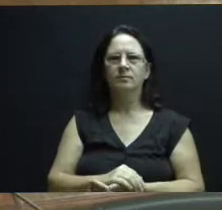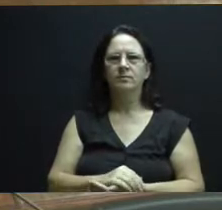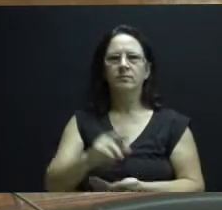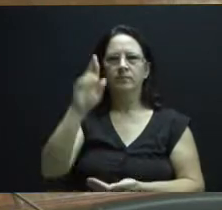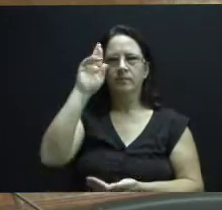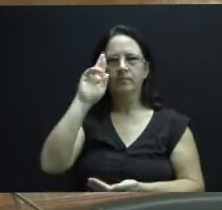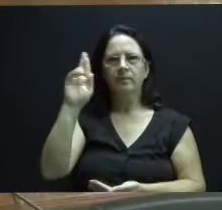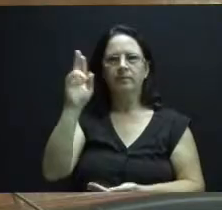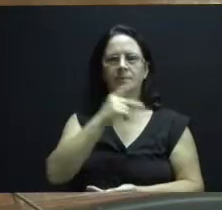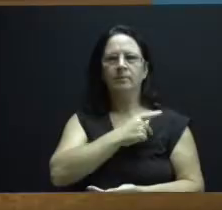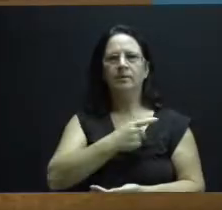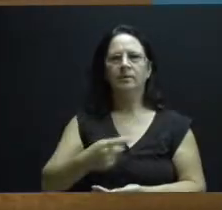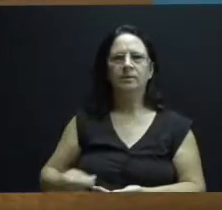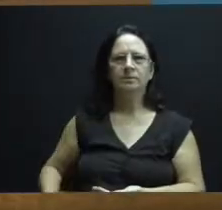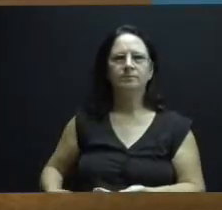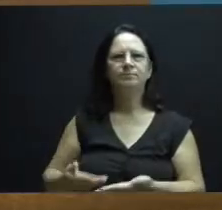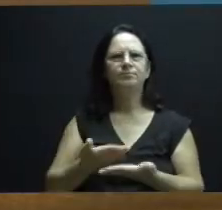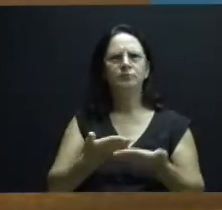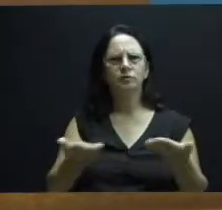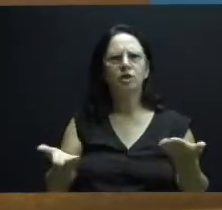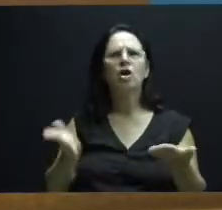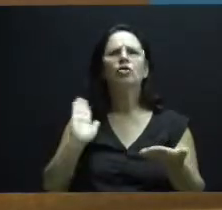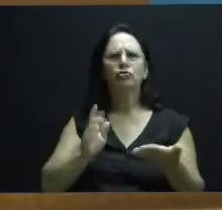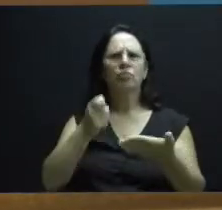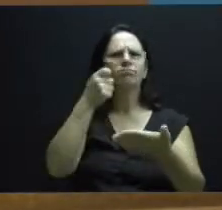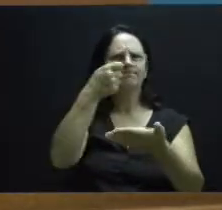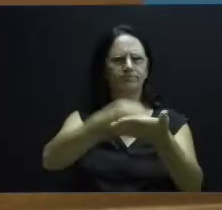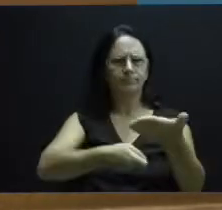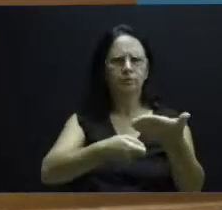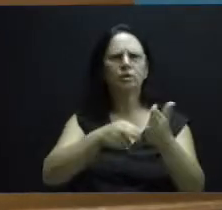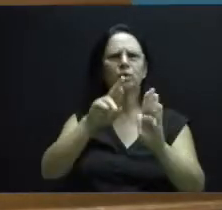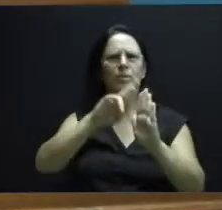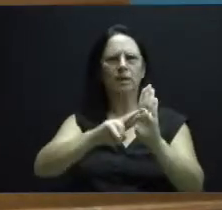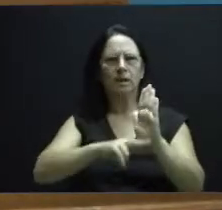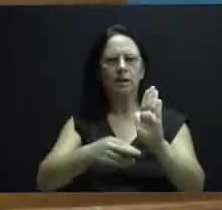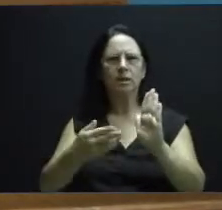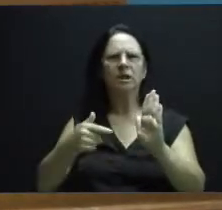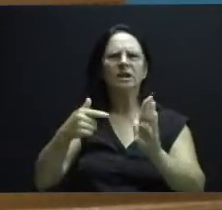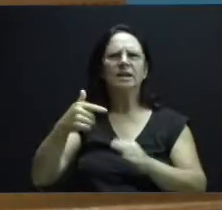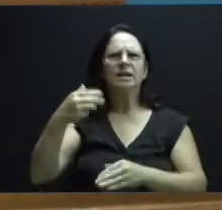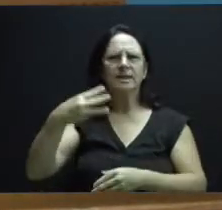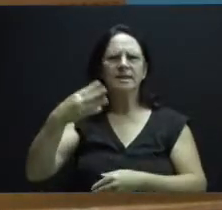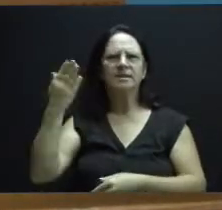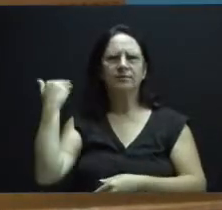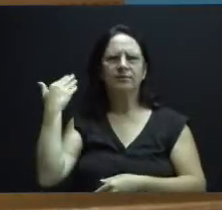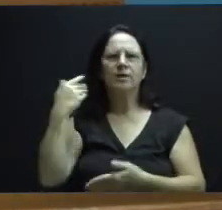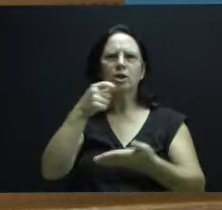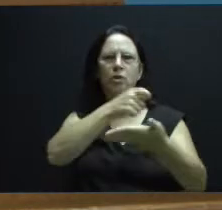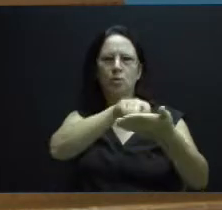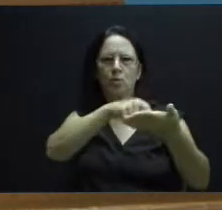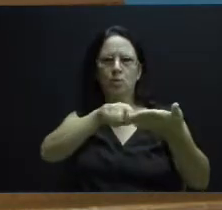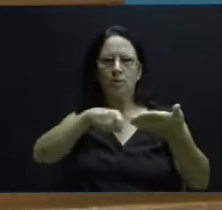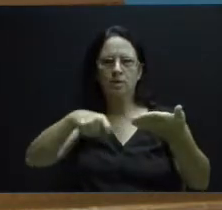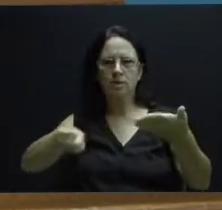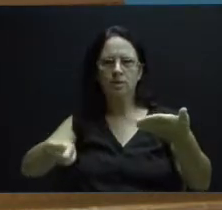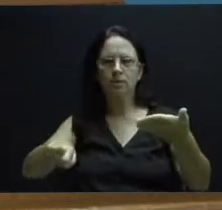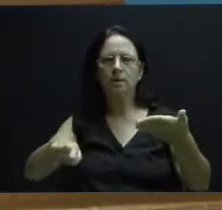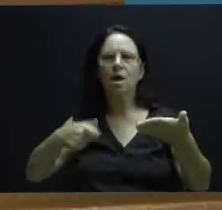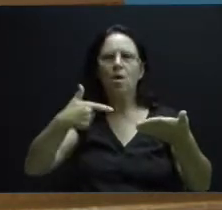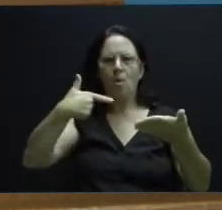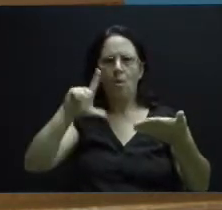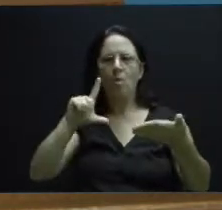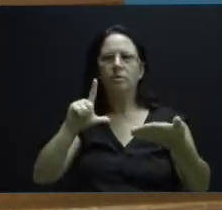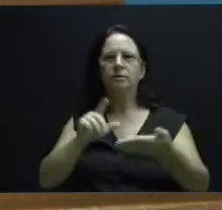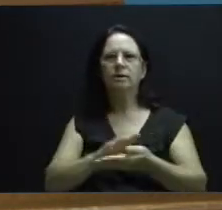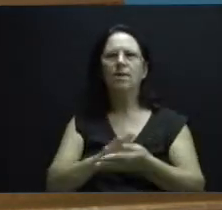nove pares já tinha protocolado este requerimento é praticamente uma semana terça-feira passada recolher assinatura e ontem eu estava